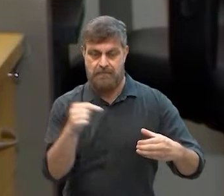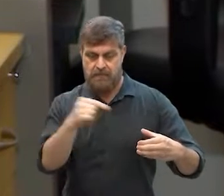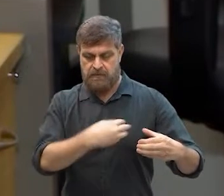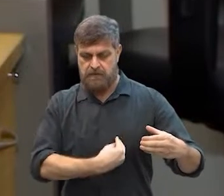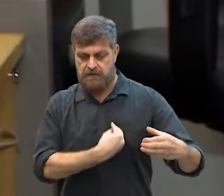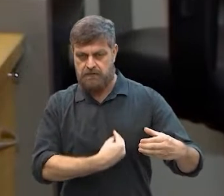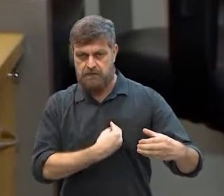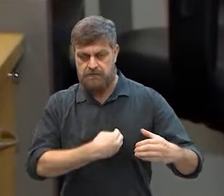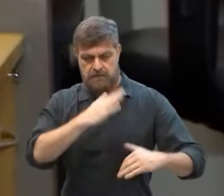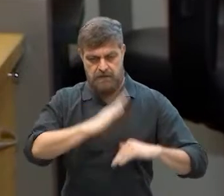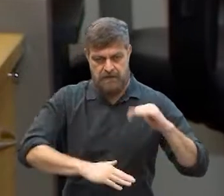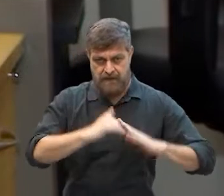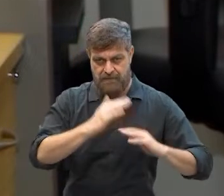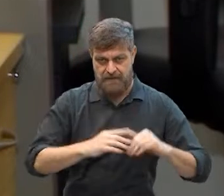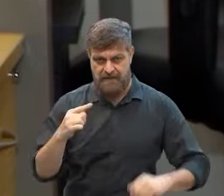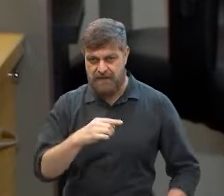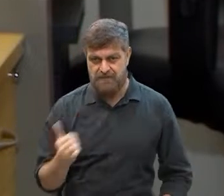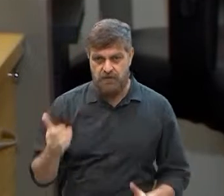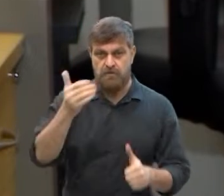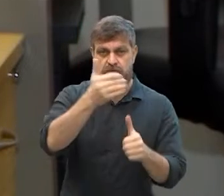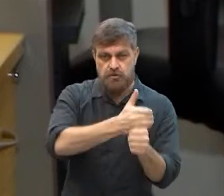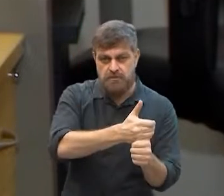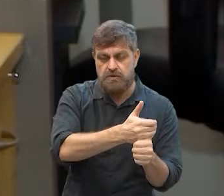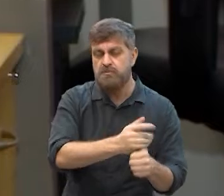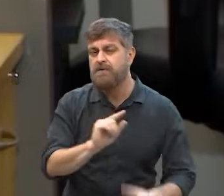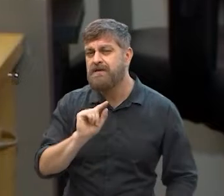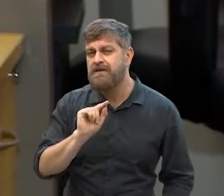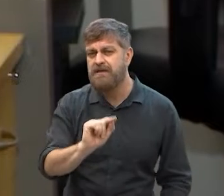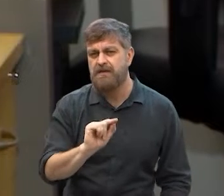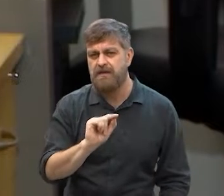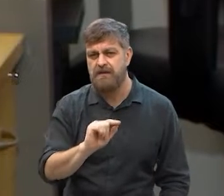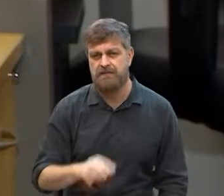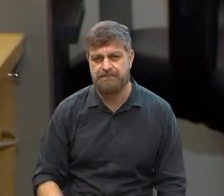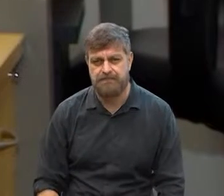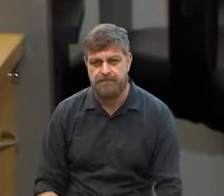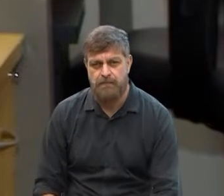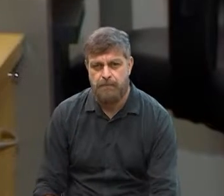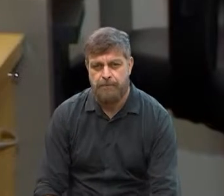Na prática, eles vão substituir, vamos dizer assim,